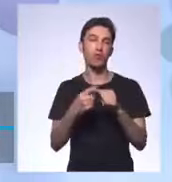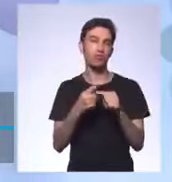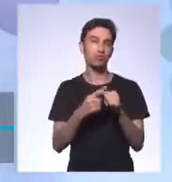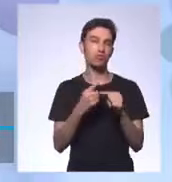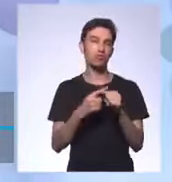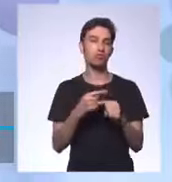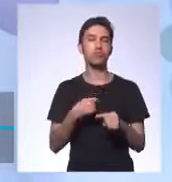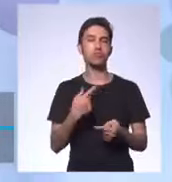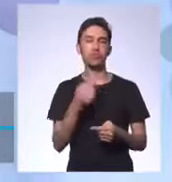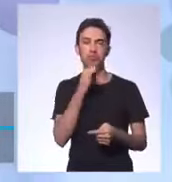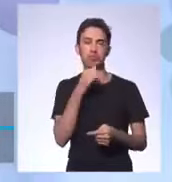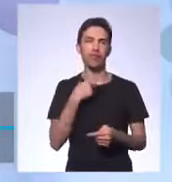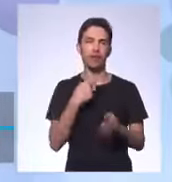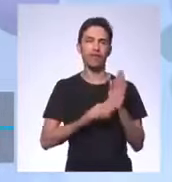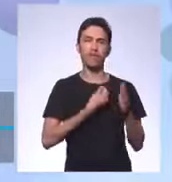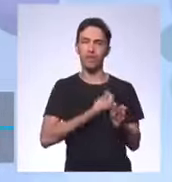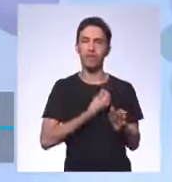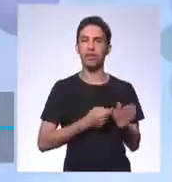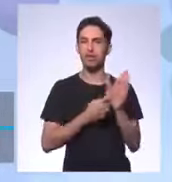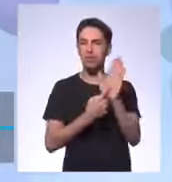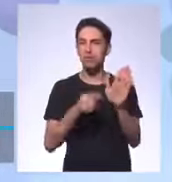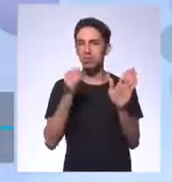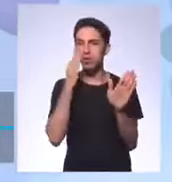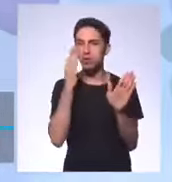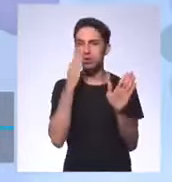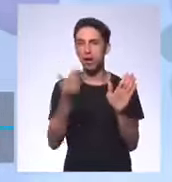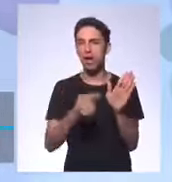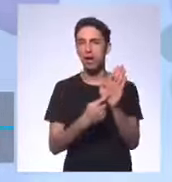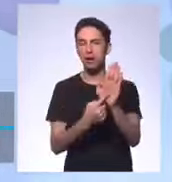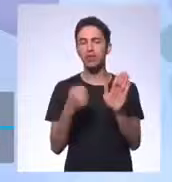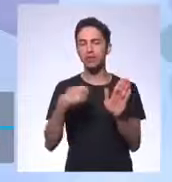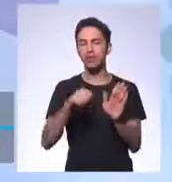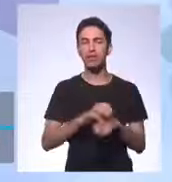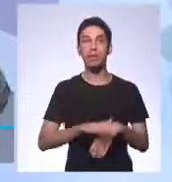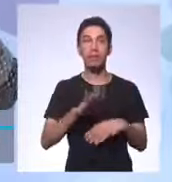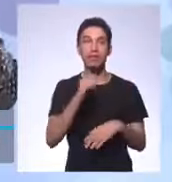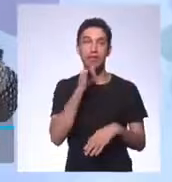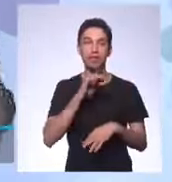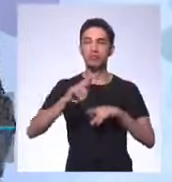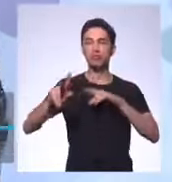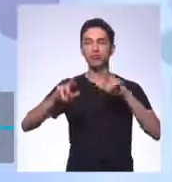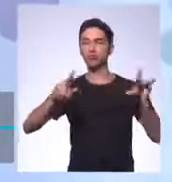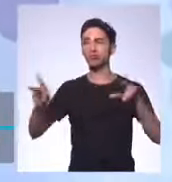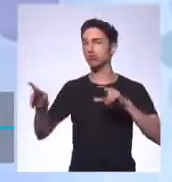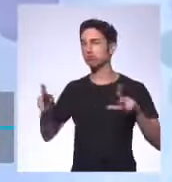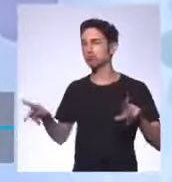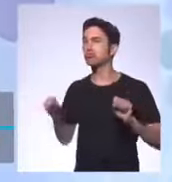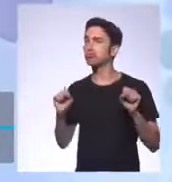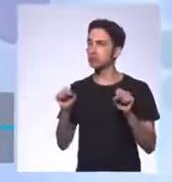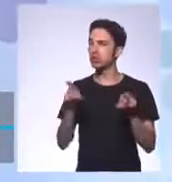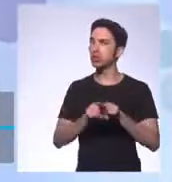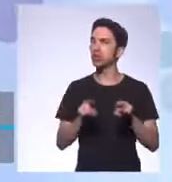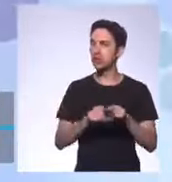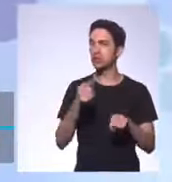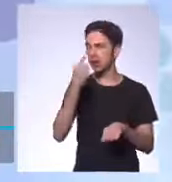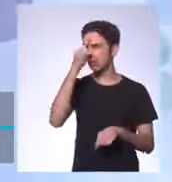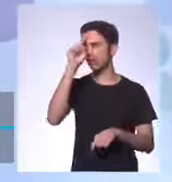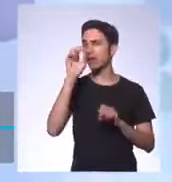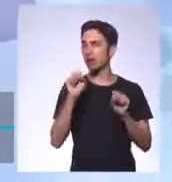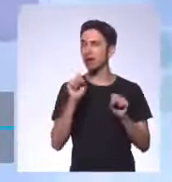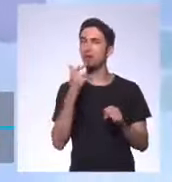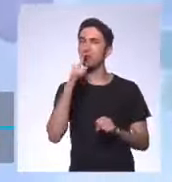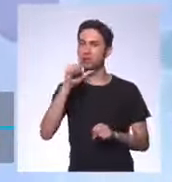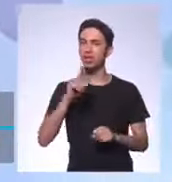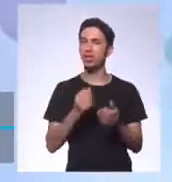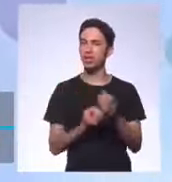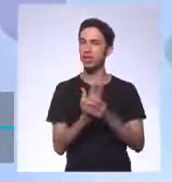que fazer aqui ao vivo para vocês. Mas, olha, tem algumas especificidades aí que poderiam ser levadas em consideração e vocês poderiam ter feito, sim,